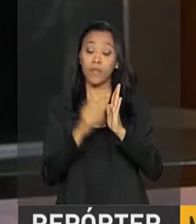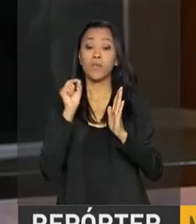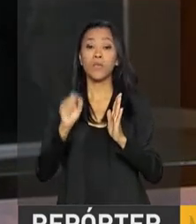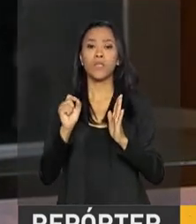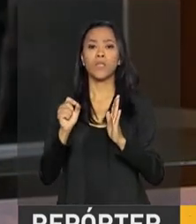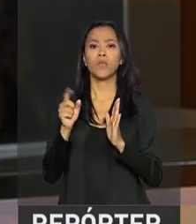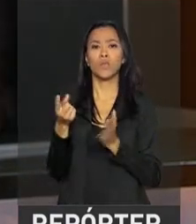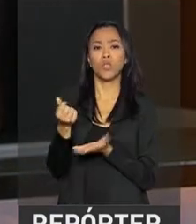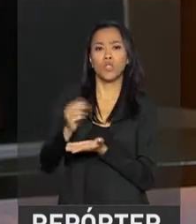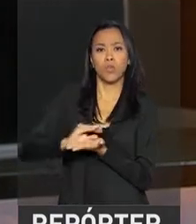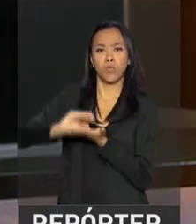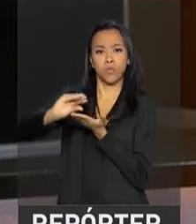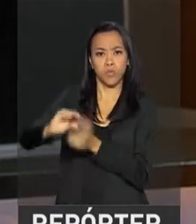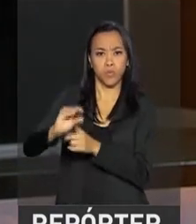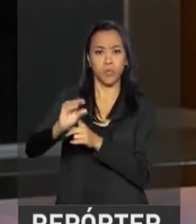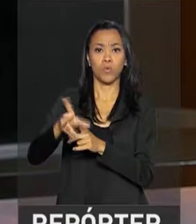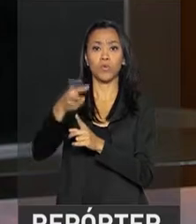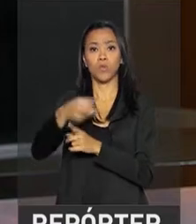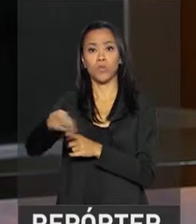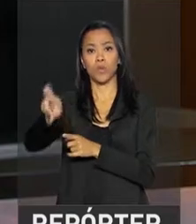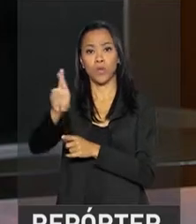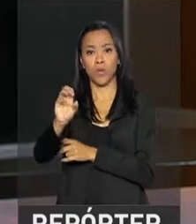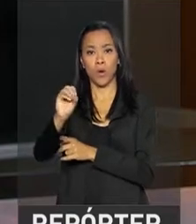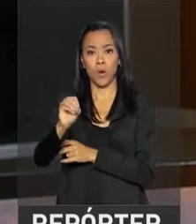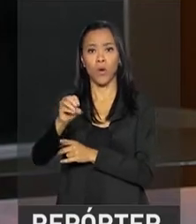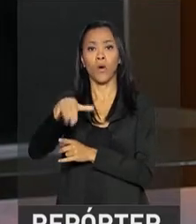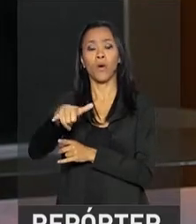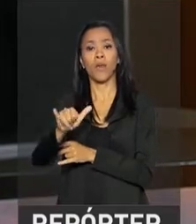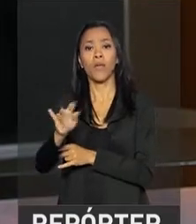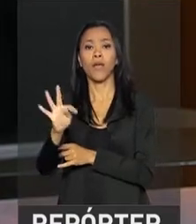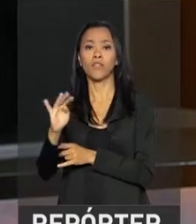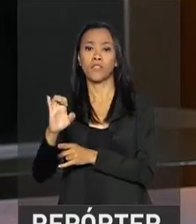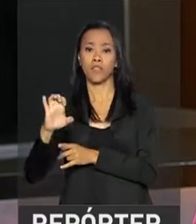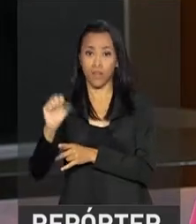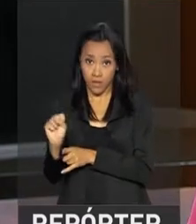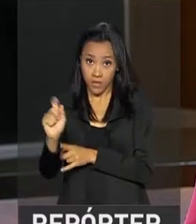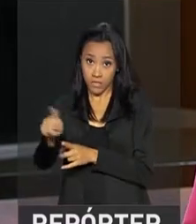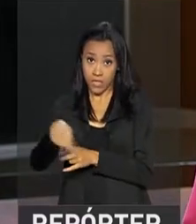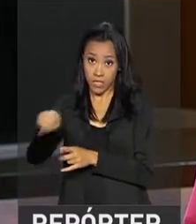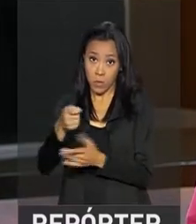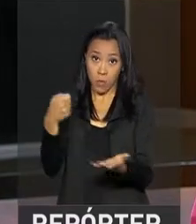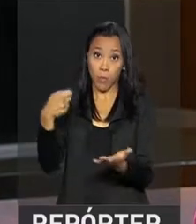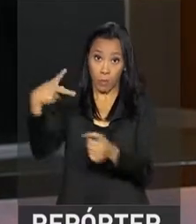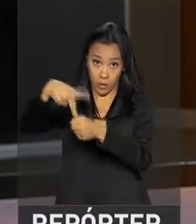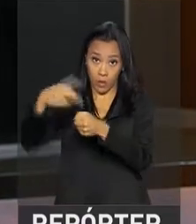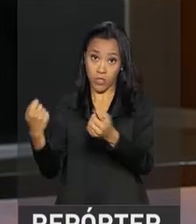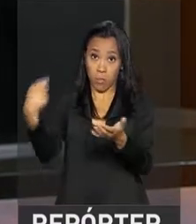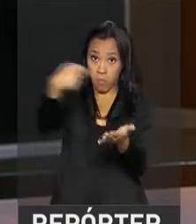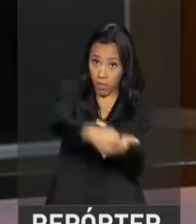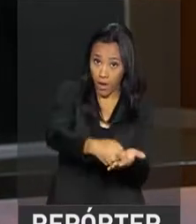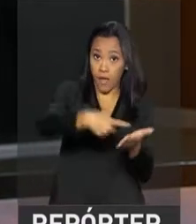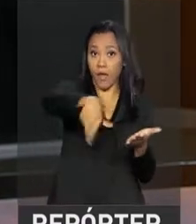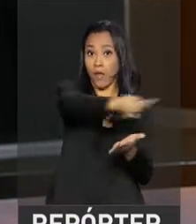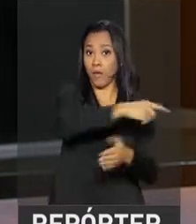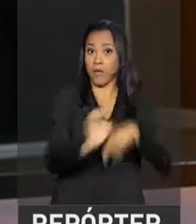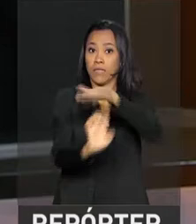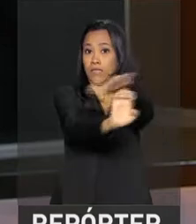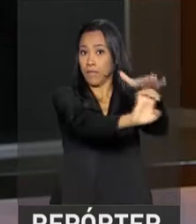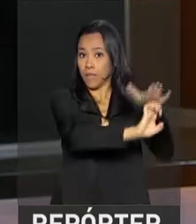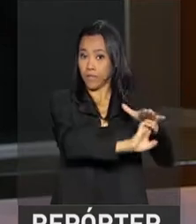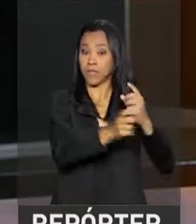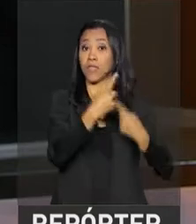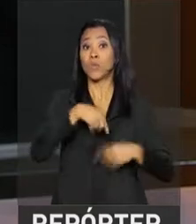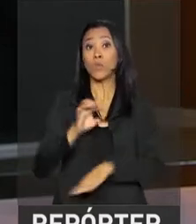pagamentos dos royalties do petróleo sejam pagos aos investidores no caso dos estados e dos municípios os